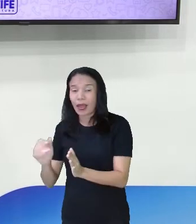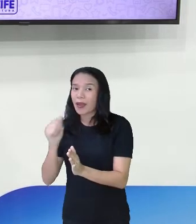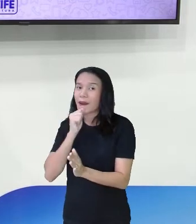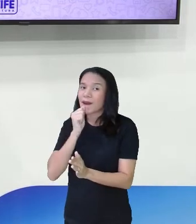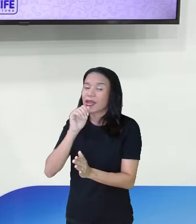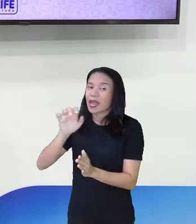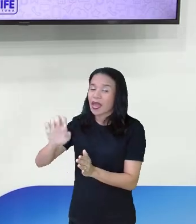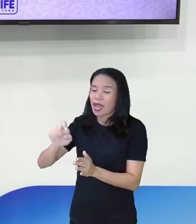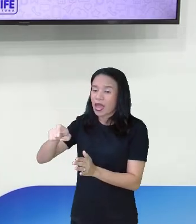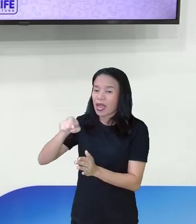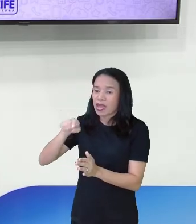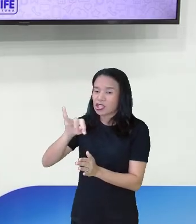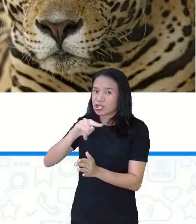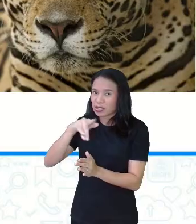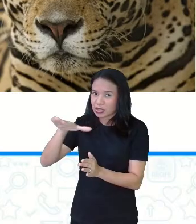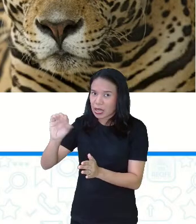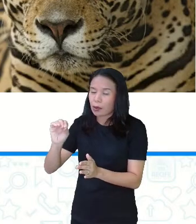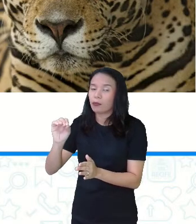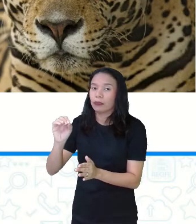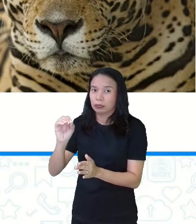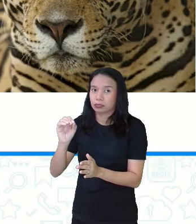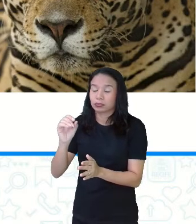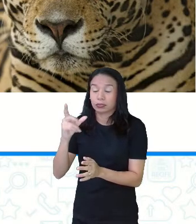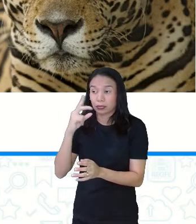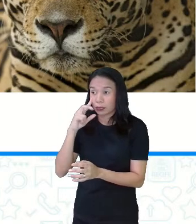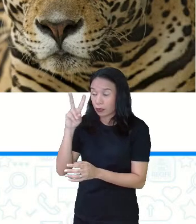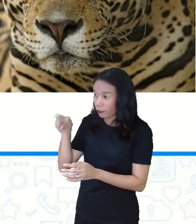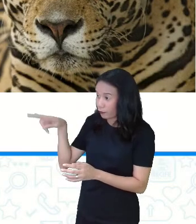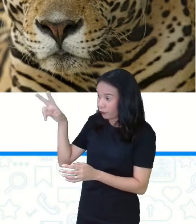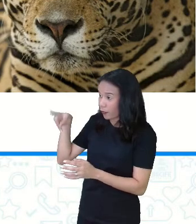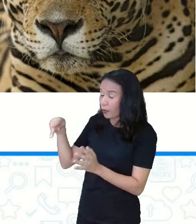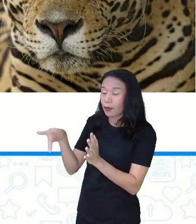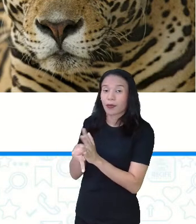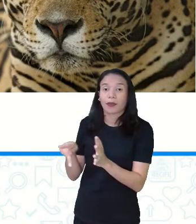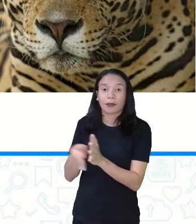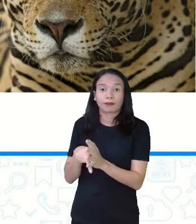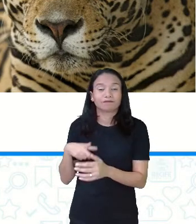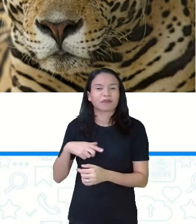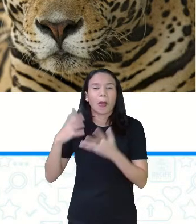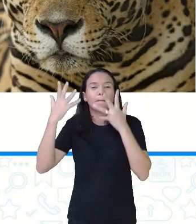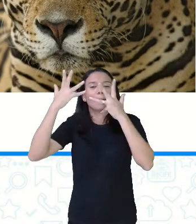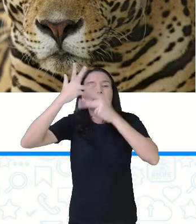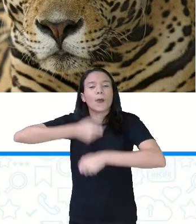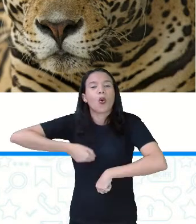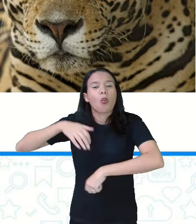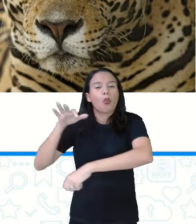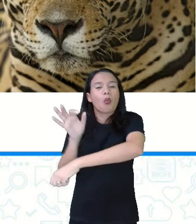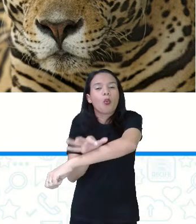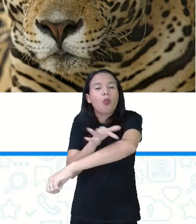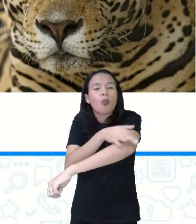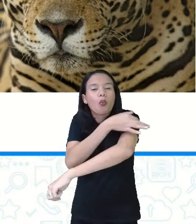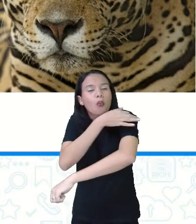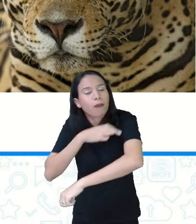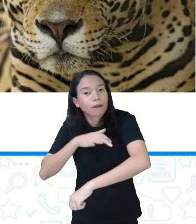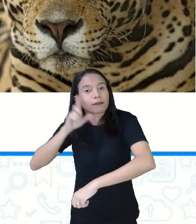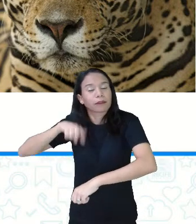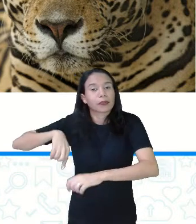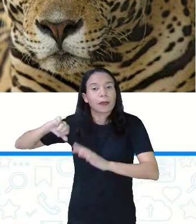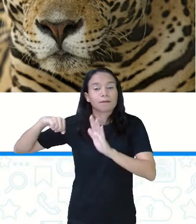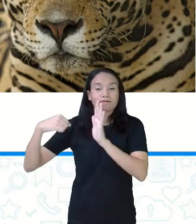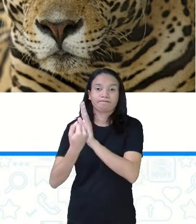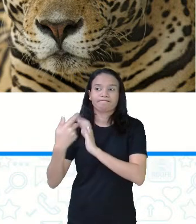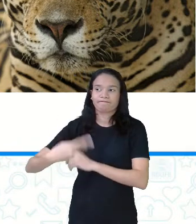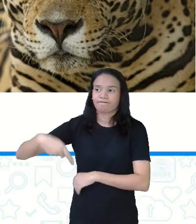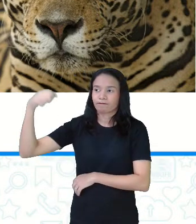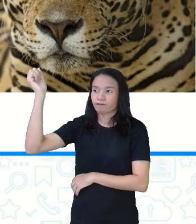em extinção, você está vendo aí a imagem da nossa onça pintada, belíssima, símbolo do Brasil, mas